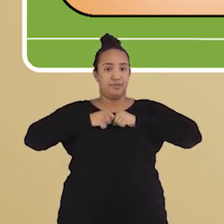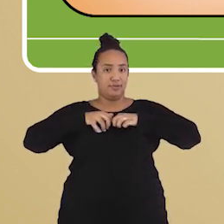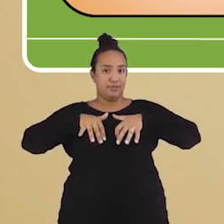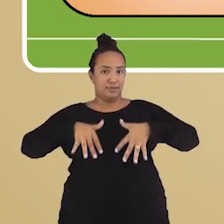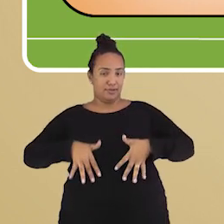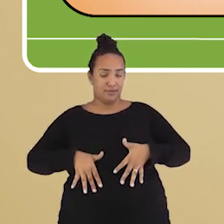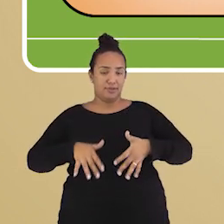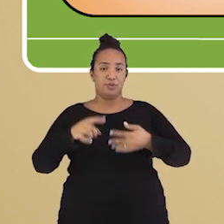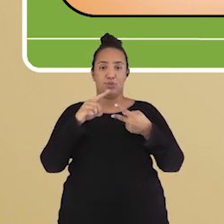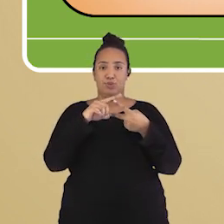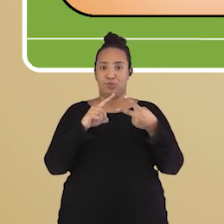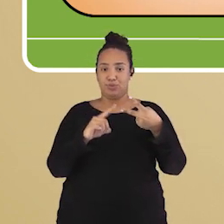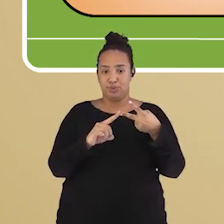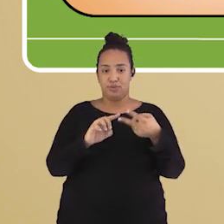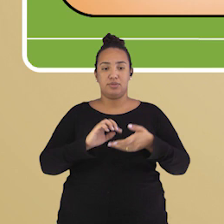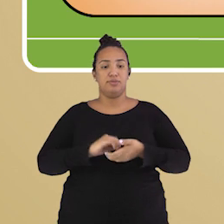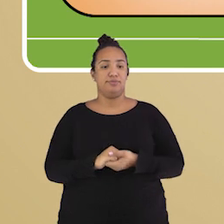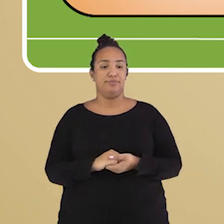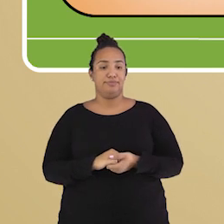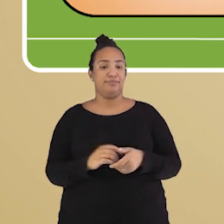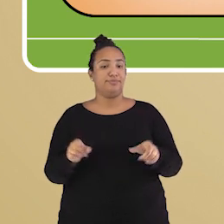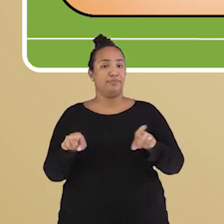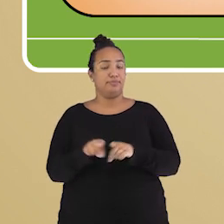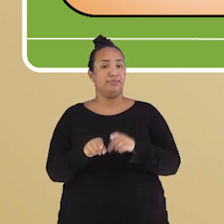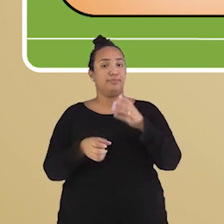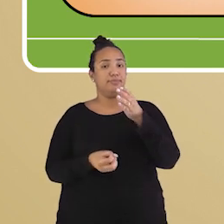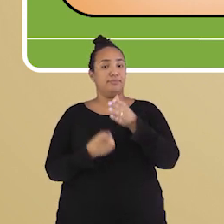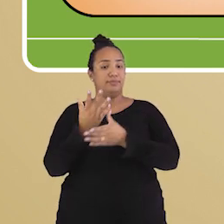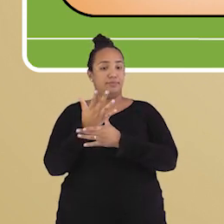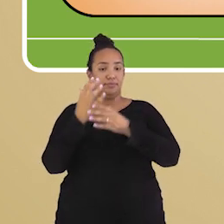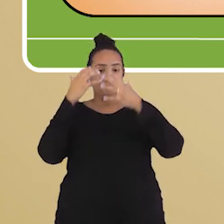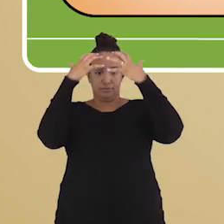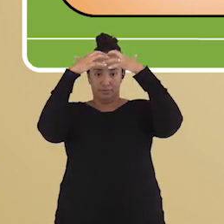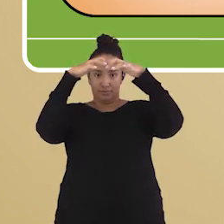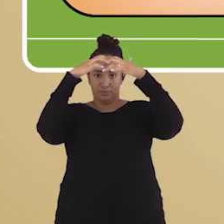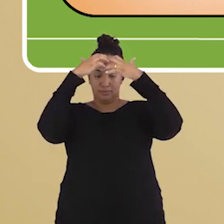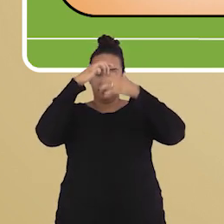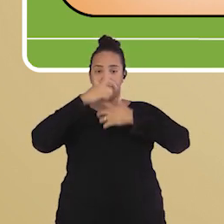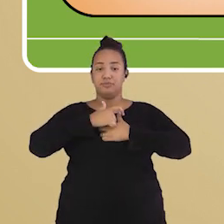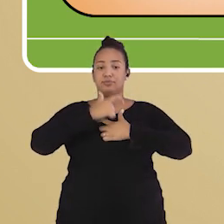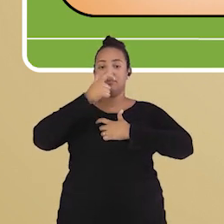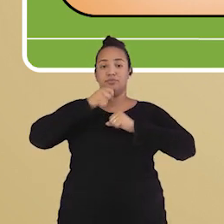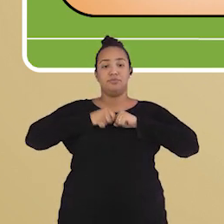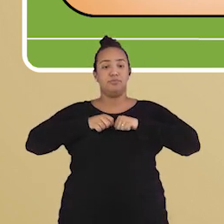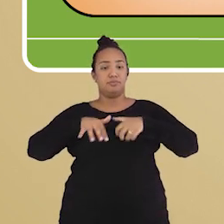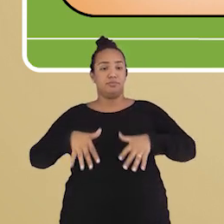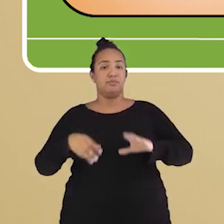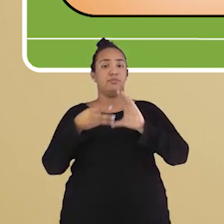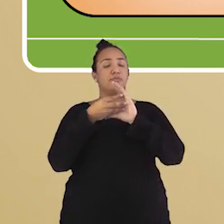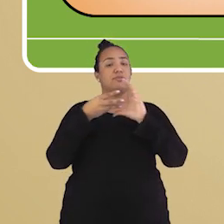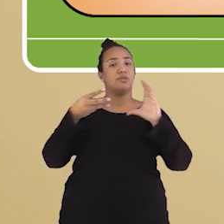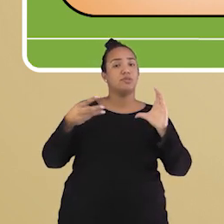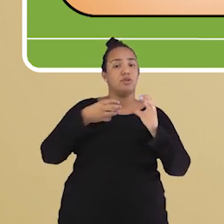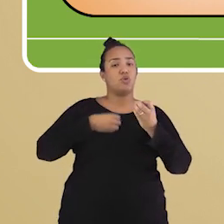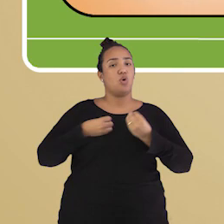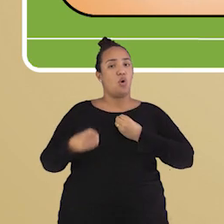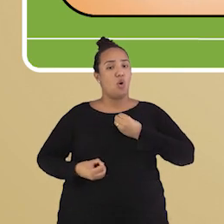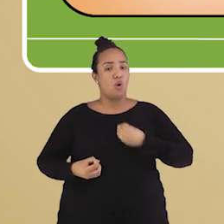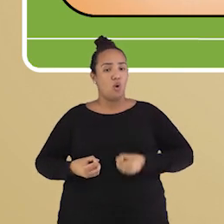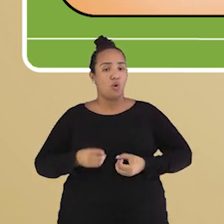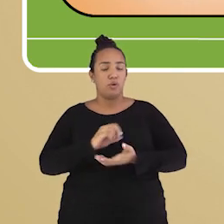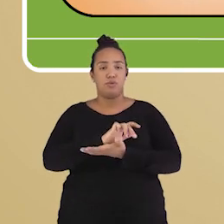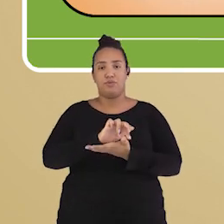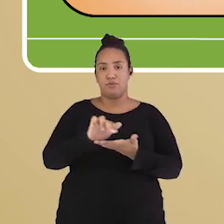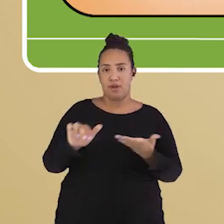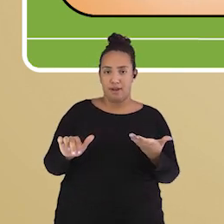e periférico. A constituição do sistema nervoso, quais são as células e órgãos envolvidos e como